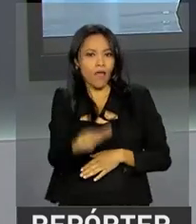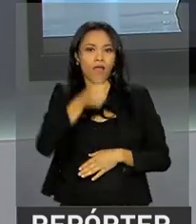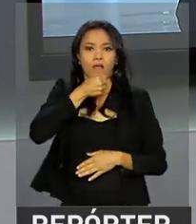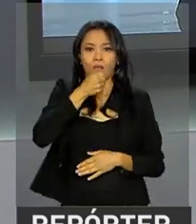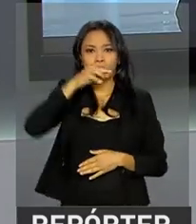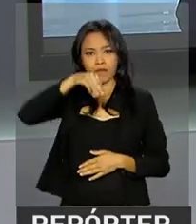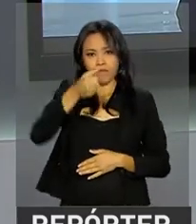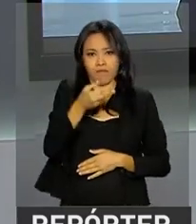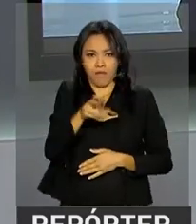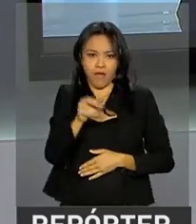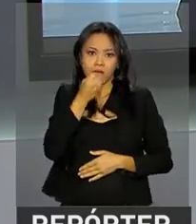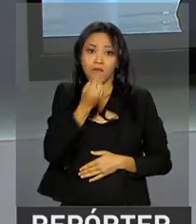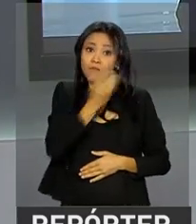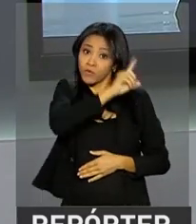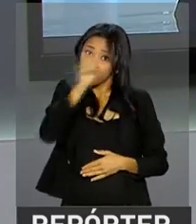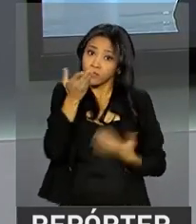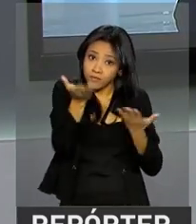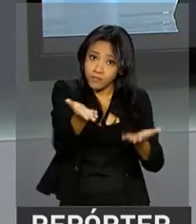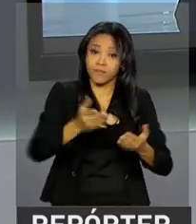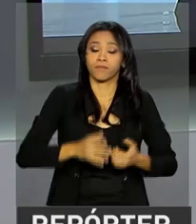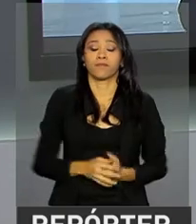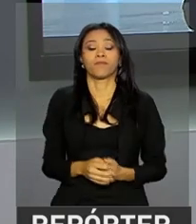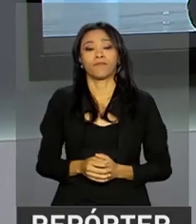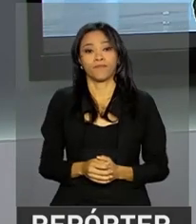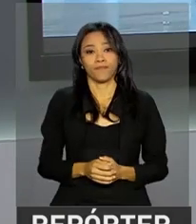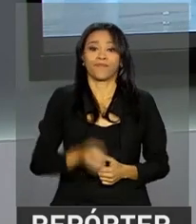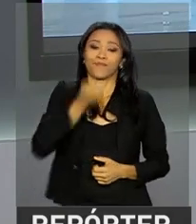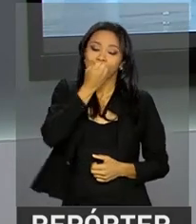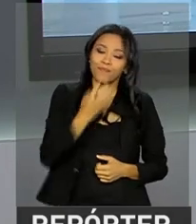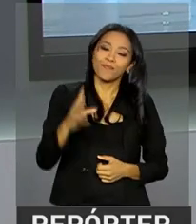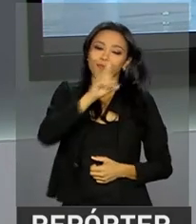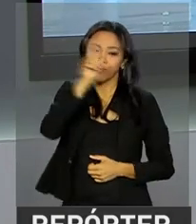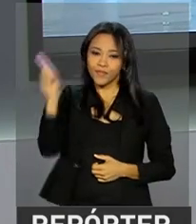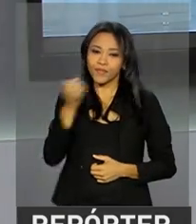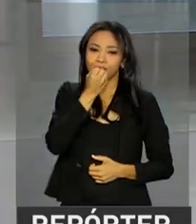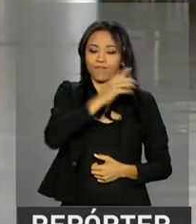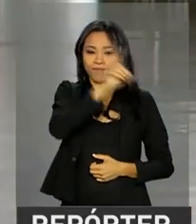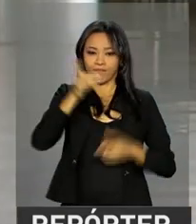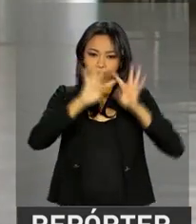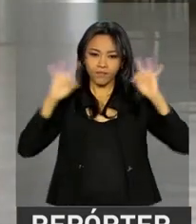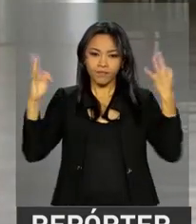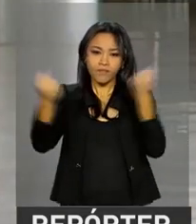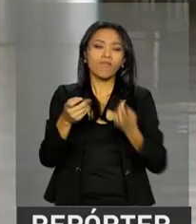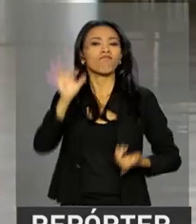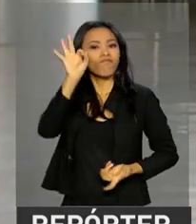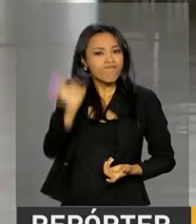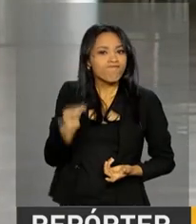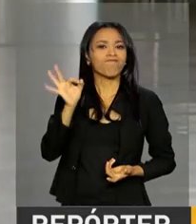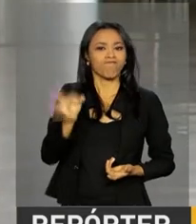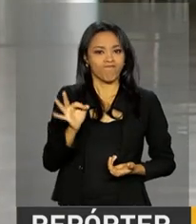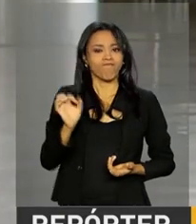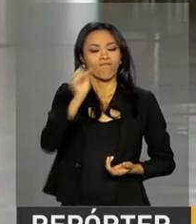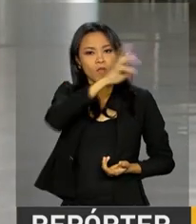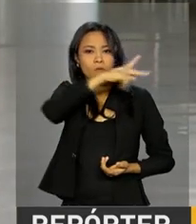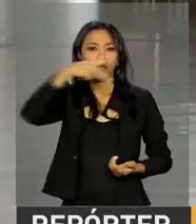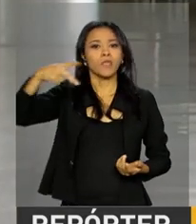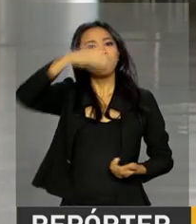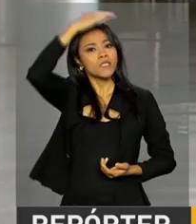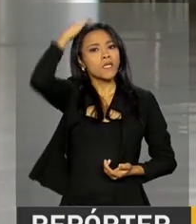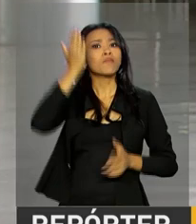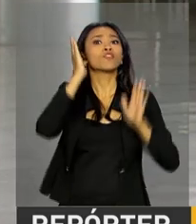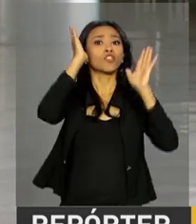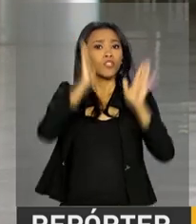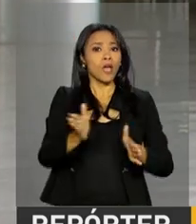Palácio do Planalto. Olá, Mara, bom dia para você. Bom dia, Carla. Bom dia a todos. É isso mesmo, Carla. O presidente Michel Temer